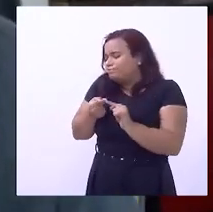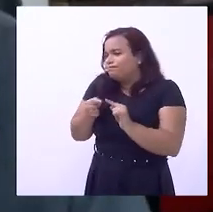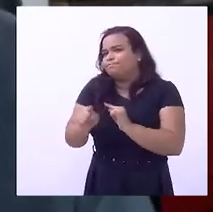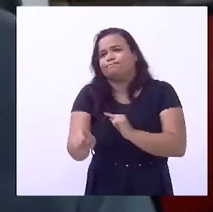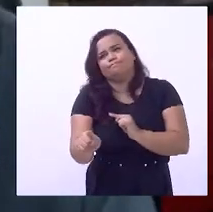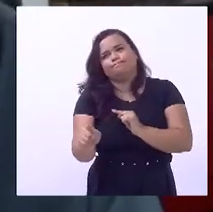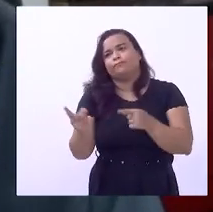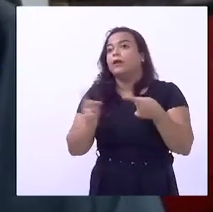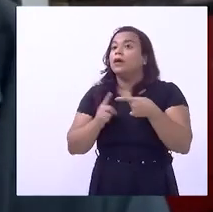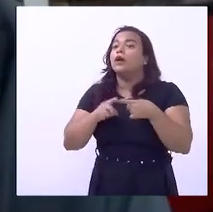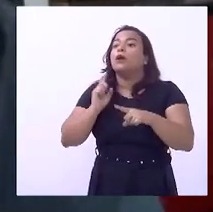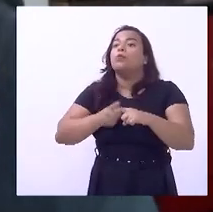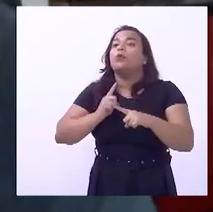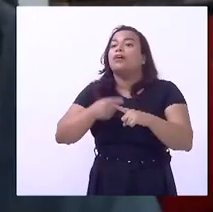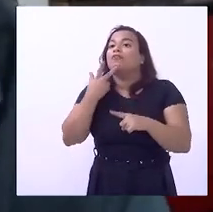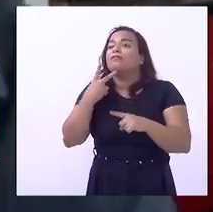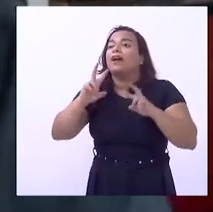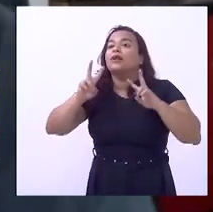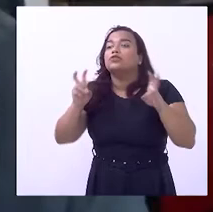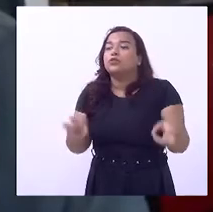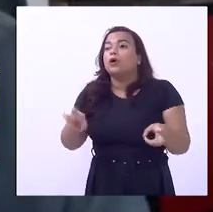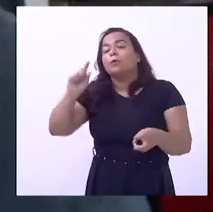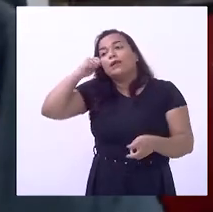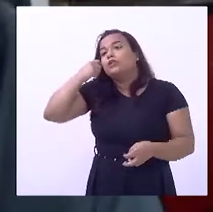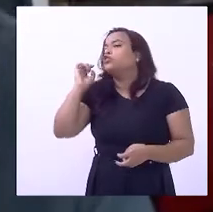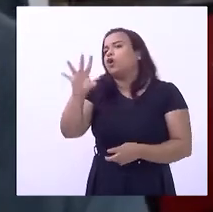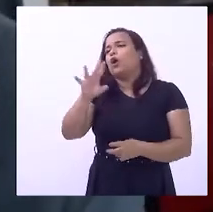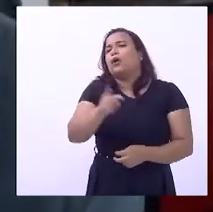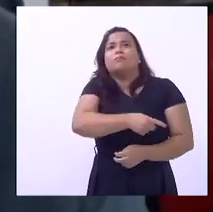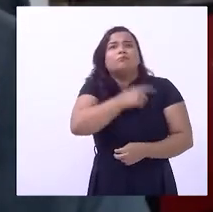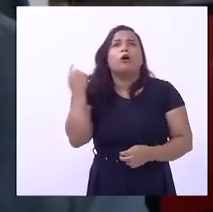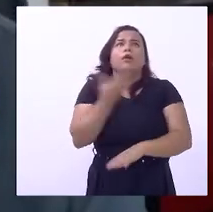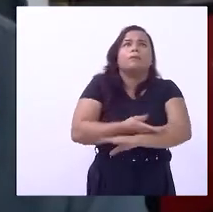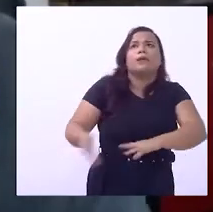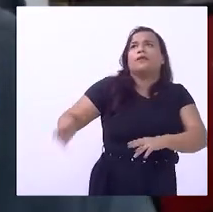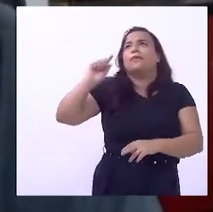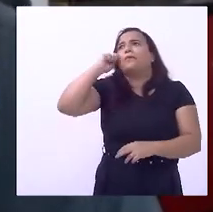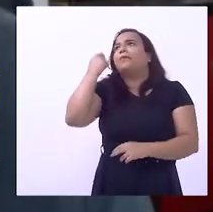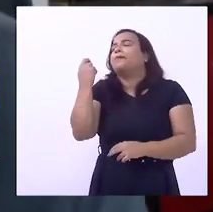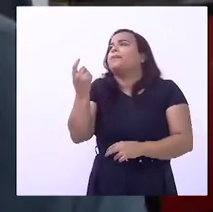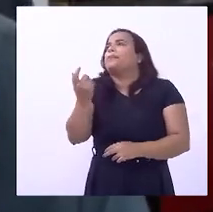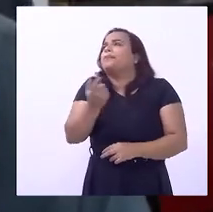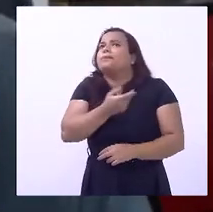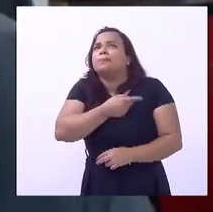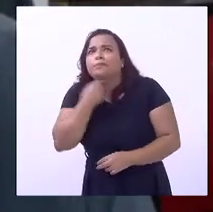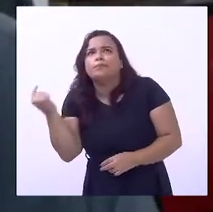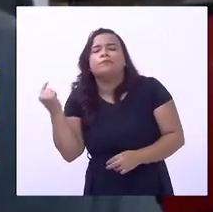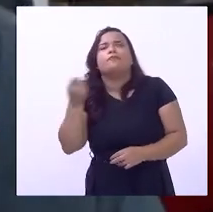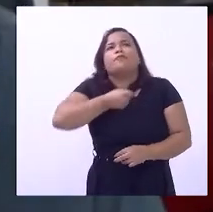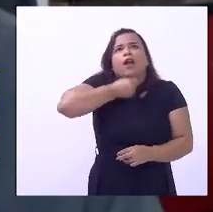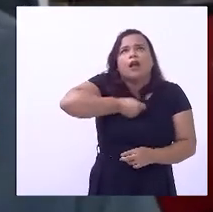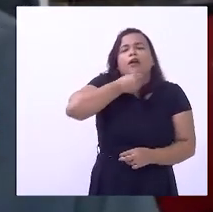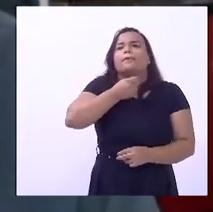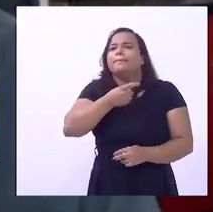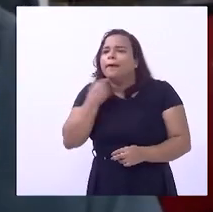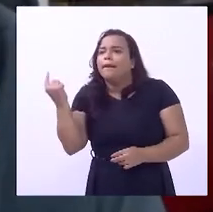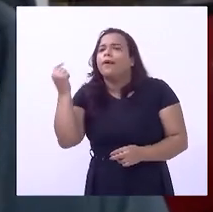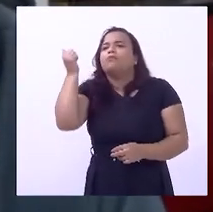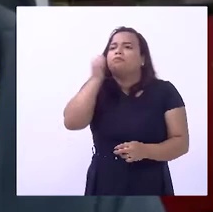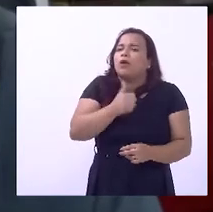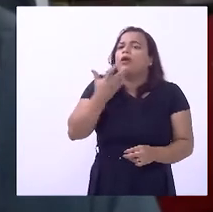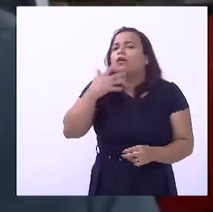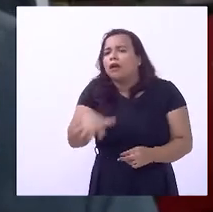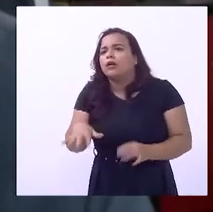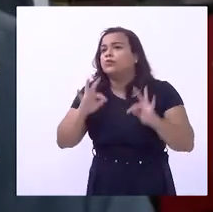porque ele só trata dos negros e morrem brancos, morrem velhos, morrem crianças, morrem mulheres assassinadas. Eu peço verificação